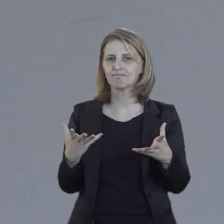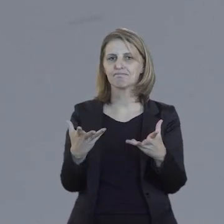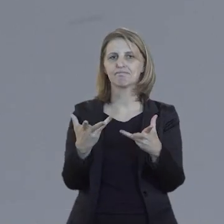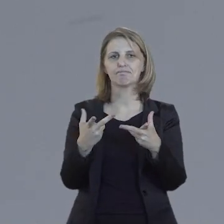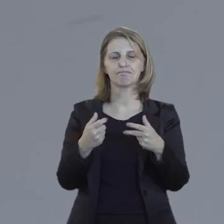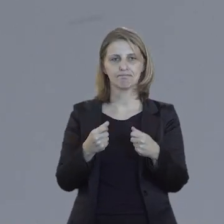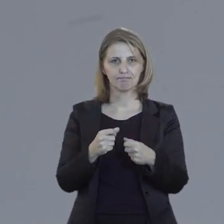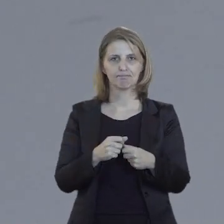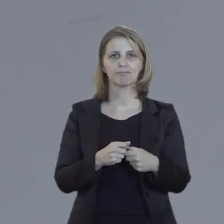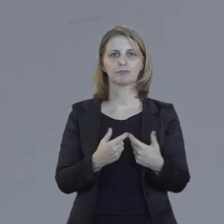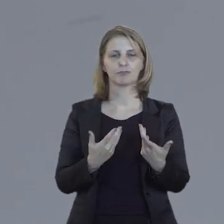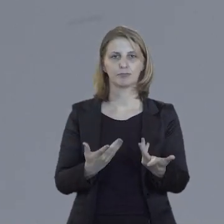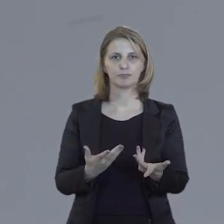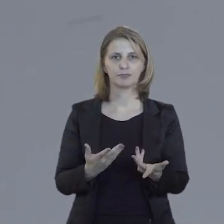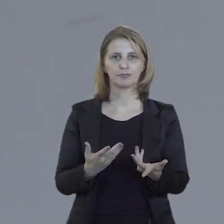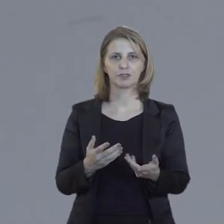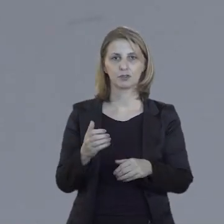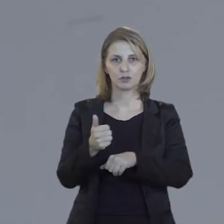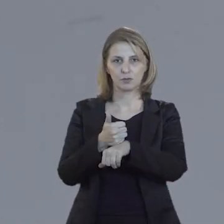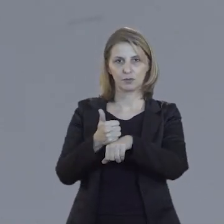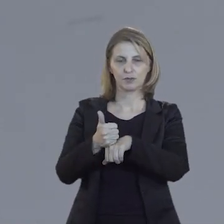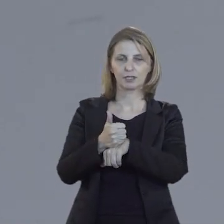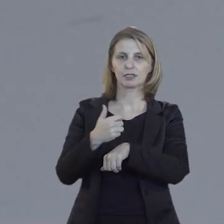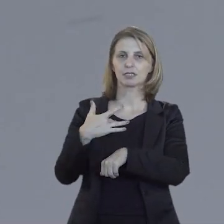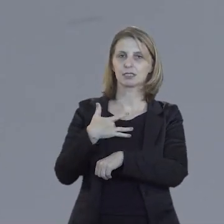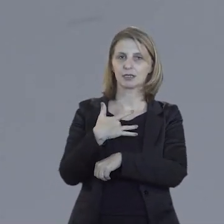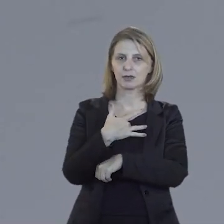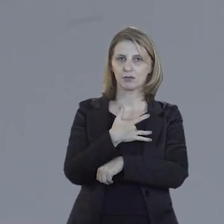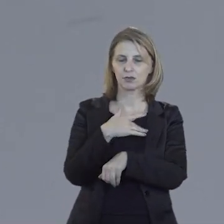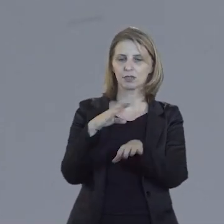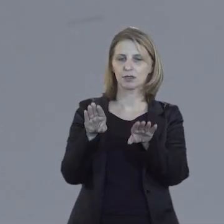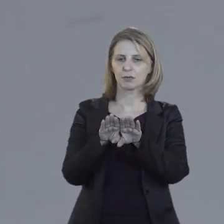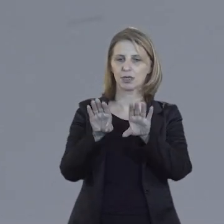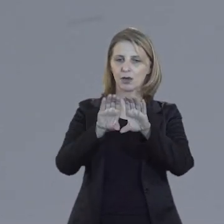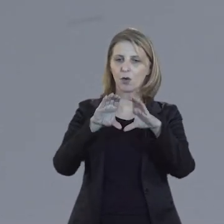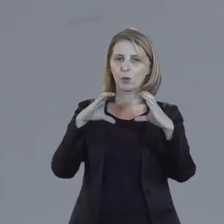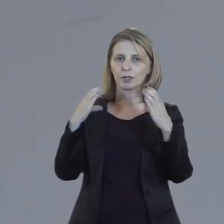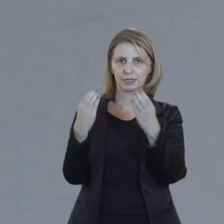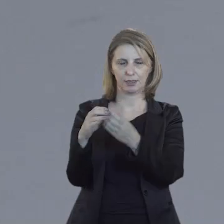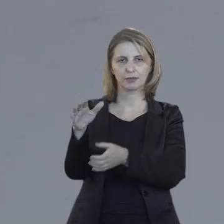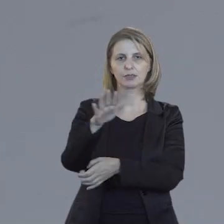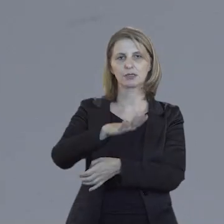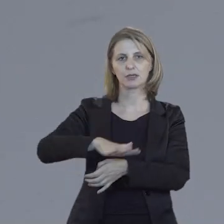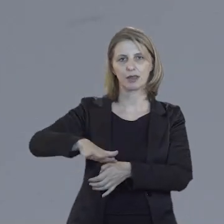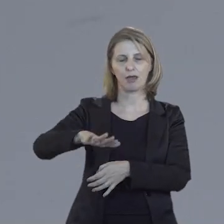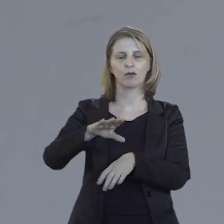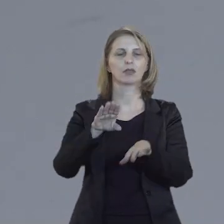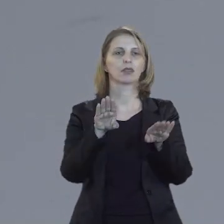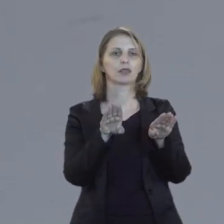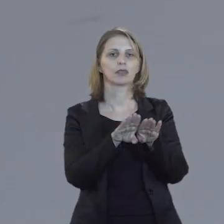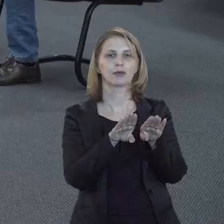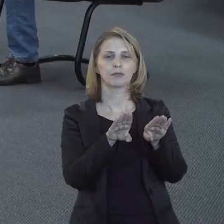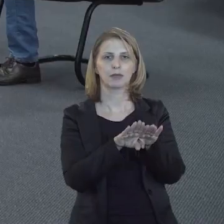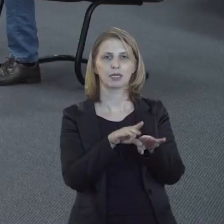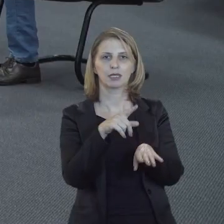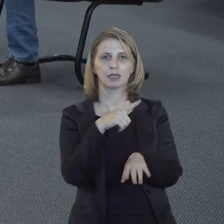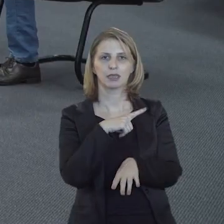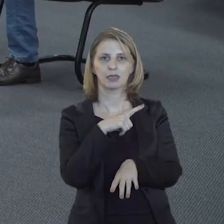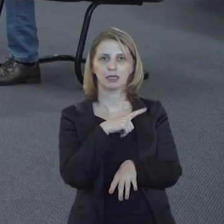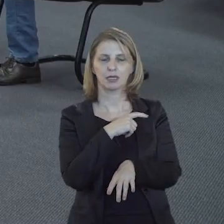E experiências incríveis nos profissionais de saúde e também na comunidade de uma forma